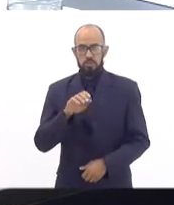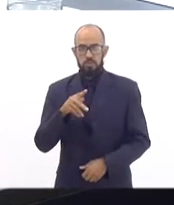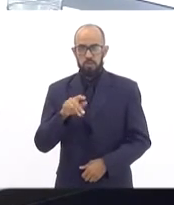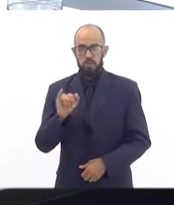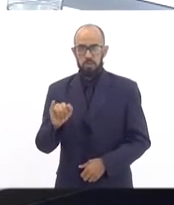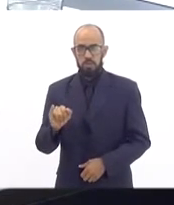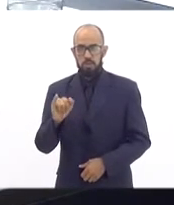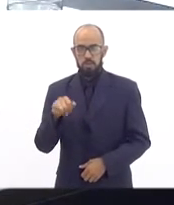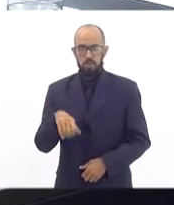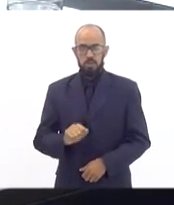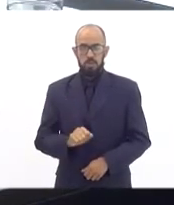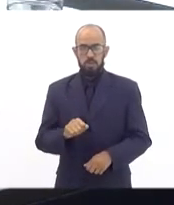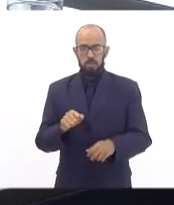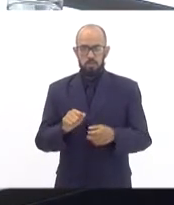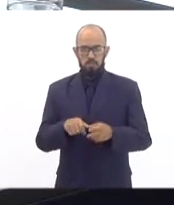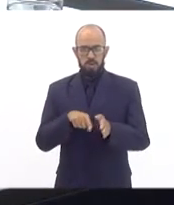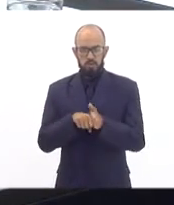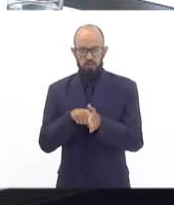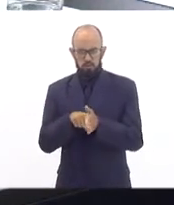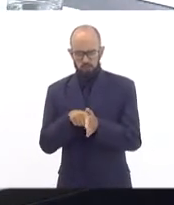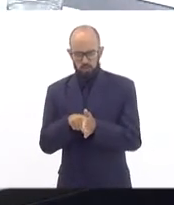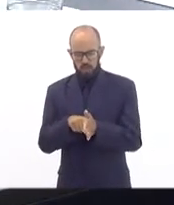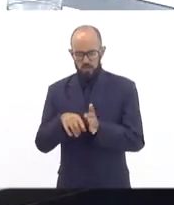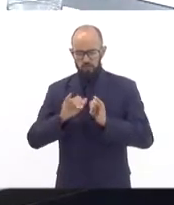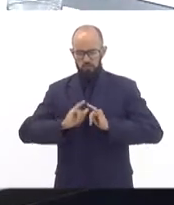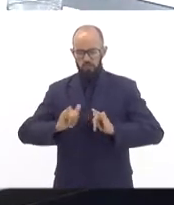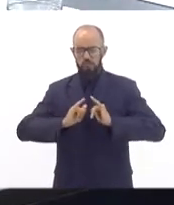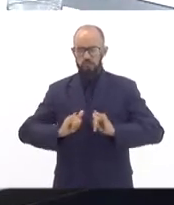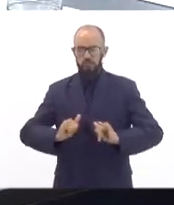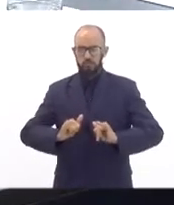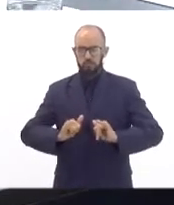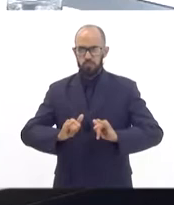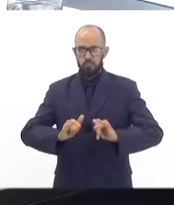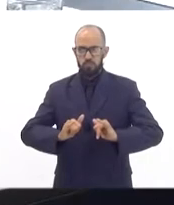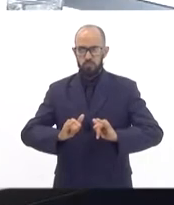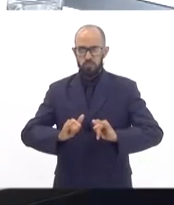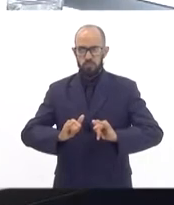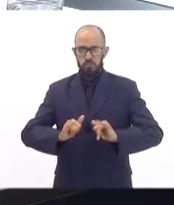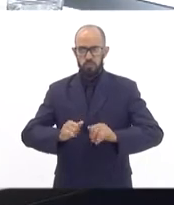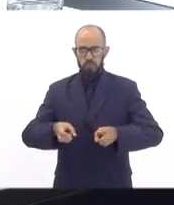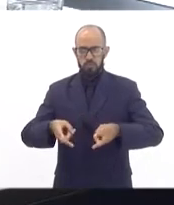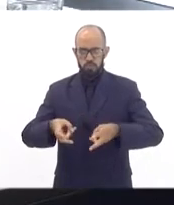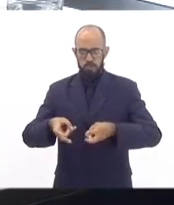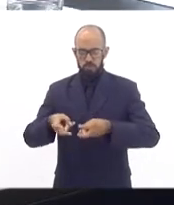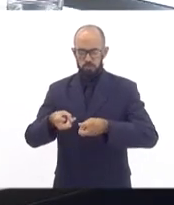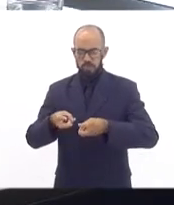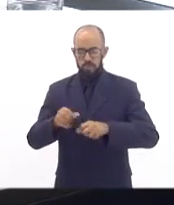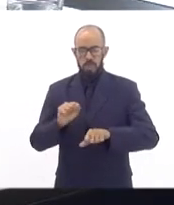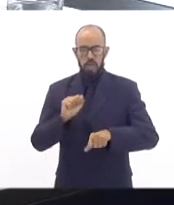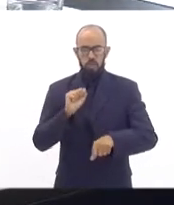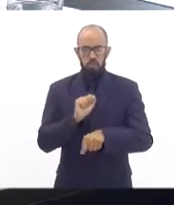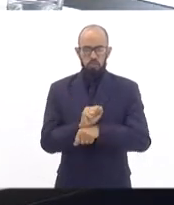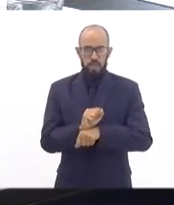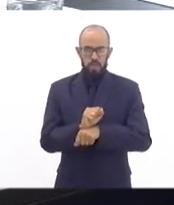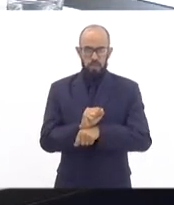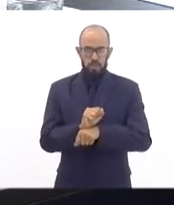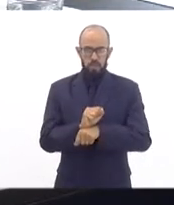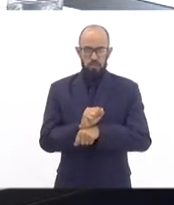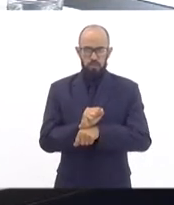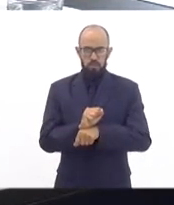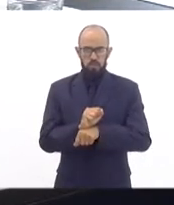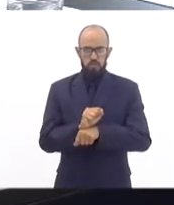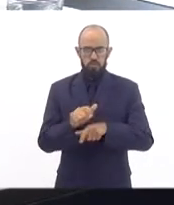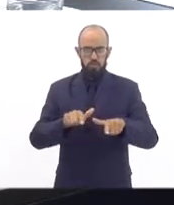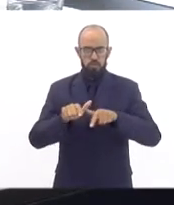Inquérito, destinada a investigar denúncias, apurar interrupções do serviço de trens, atraso entre